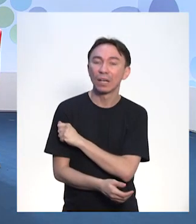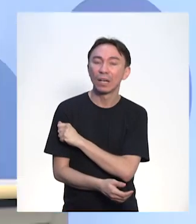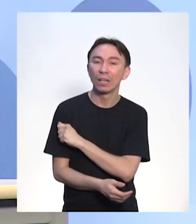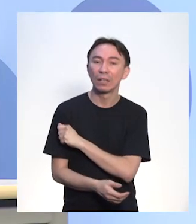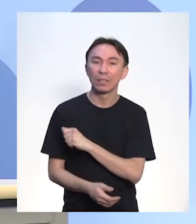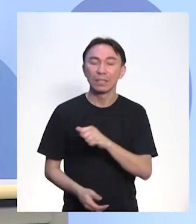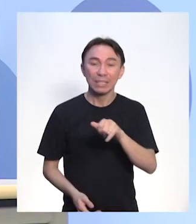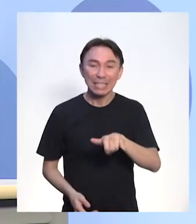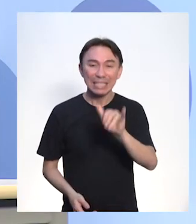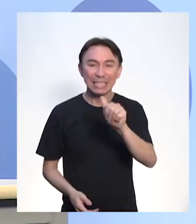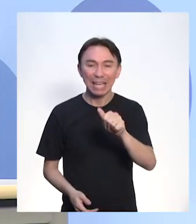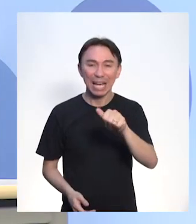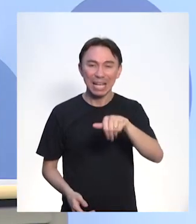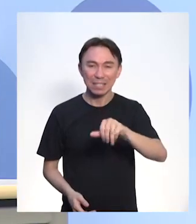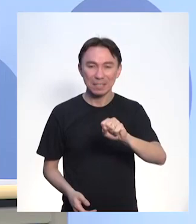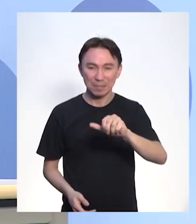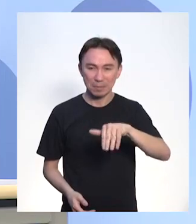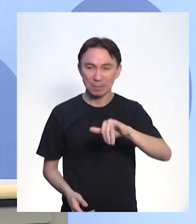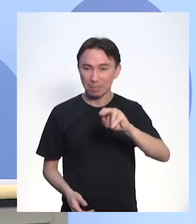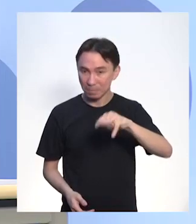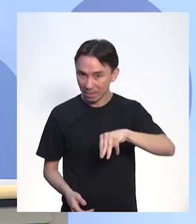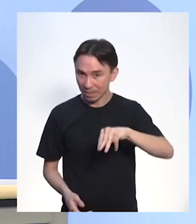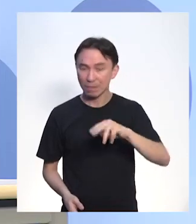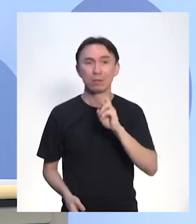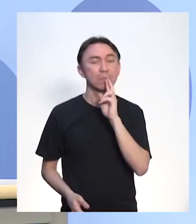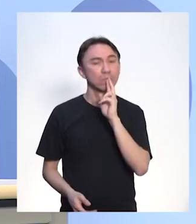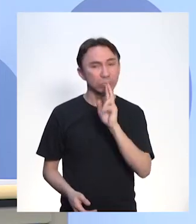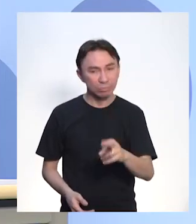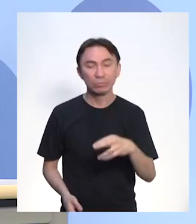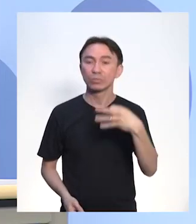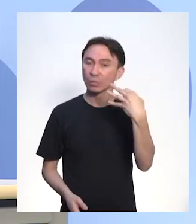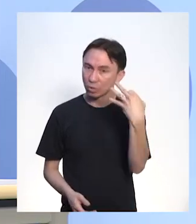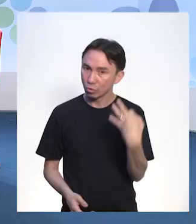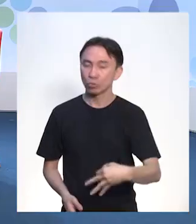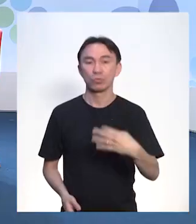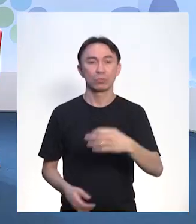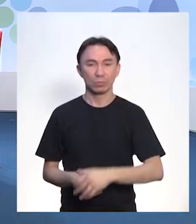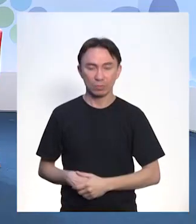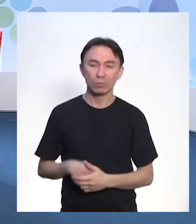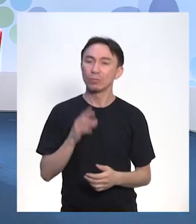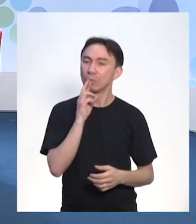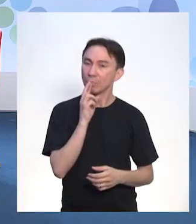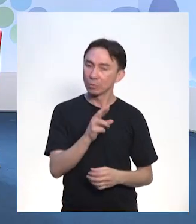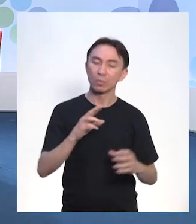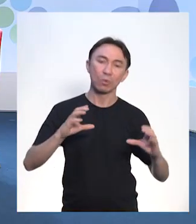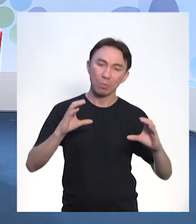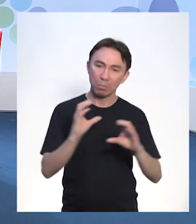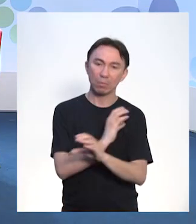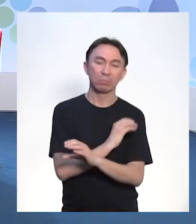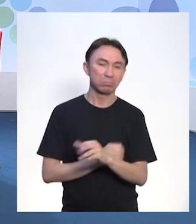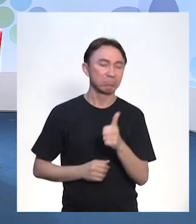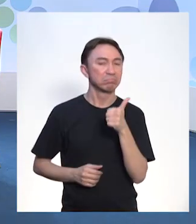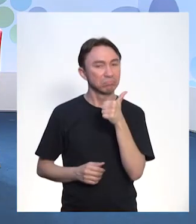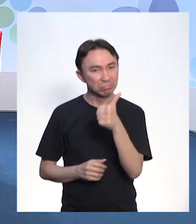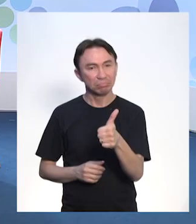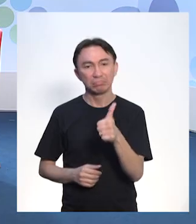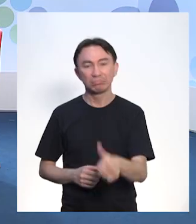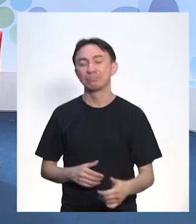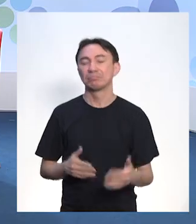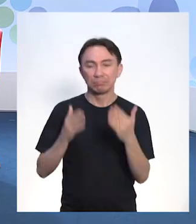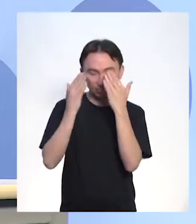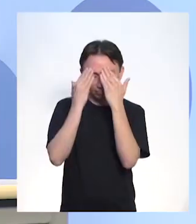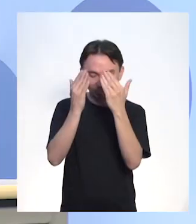da professora Patrícia, respondeu certinho, viu, Ed? Com respostas completas, tudinho, tá? Muito bem,